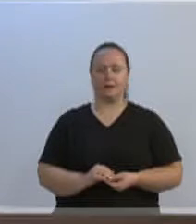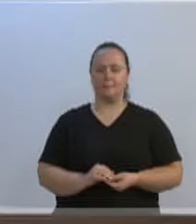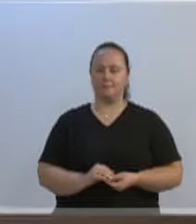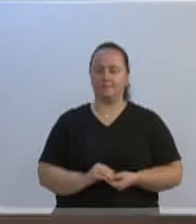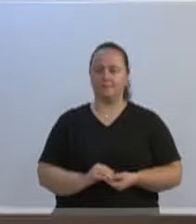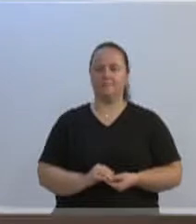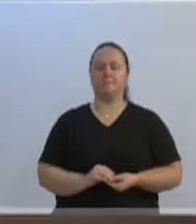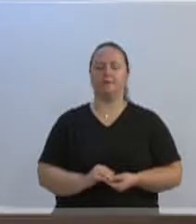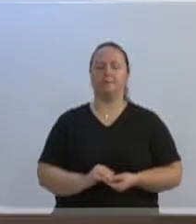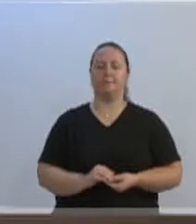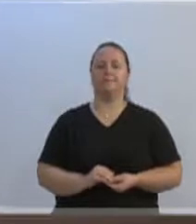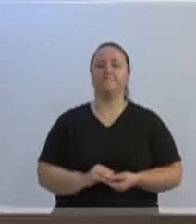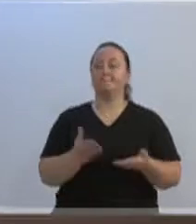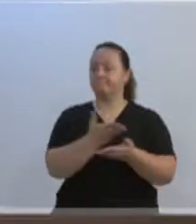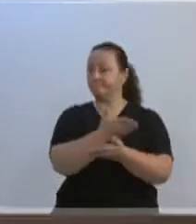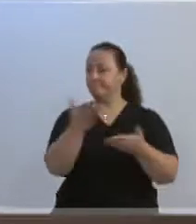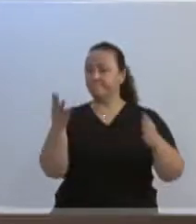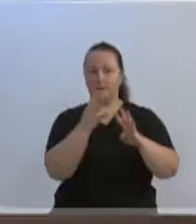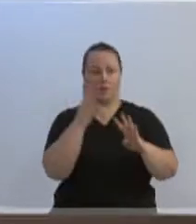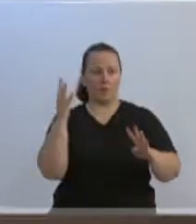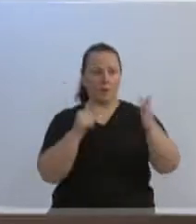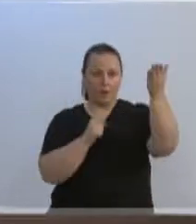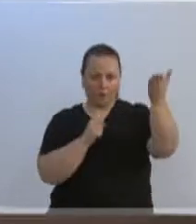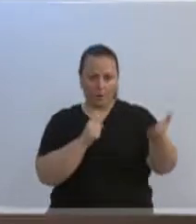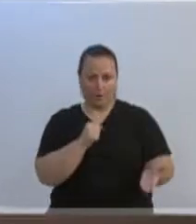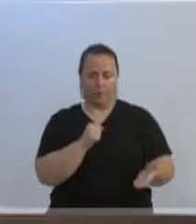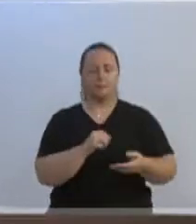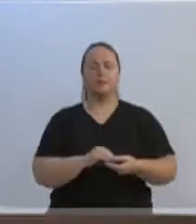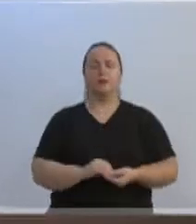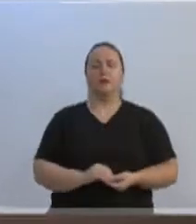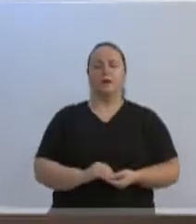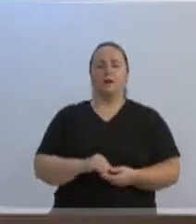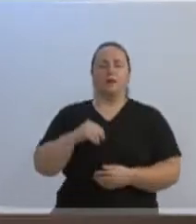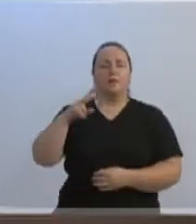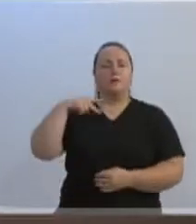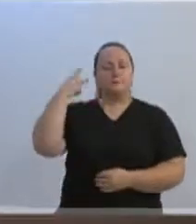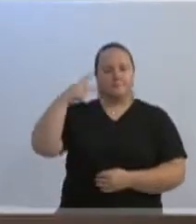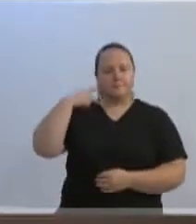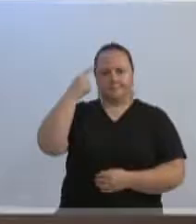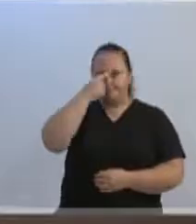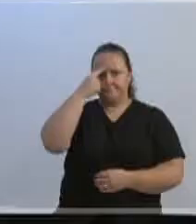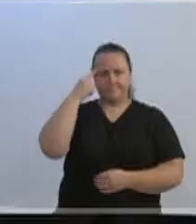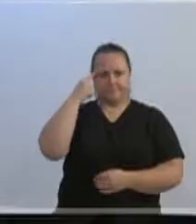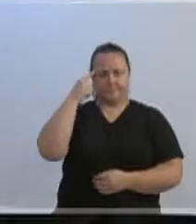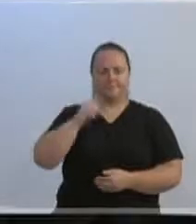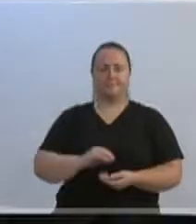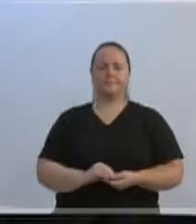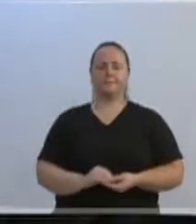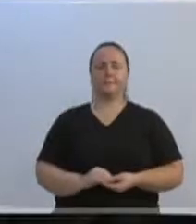alguém tem algum encaminhamento pela ordem ouço pela ordem o vereador ito